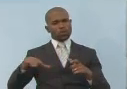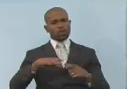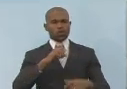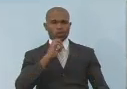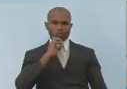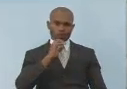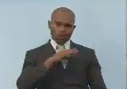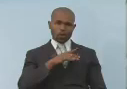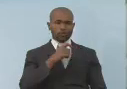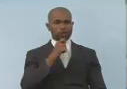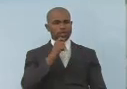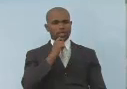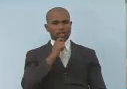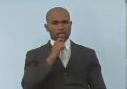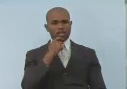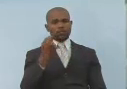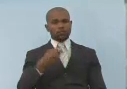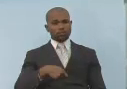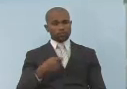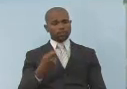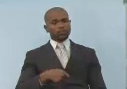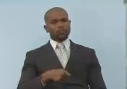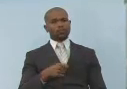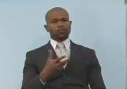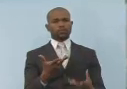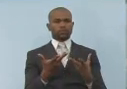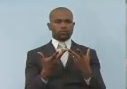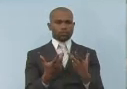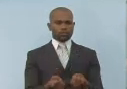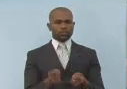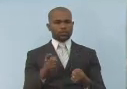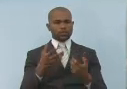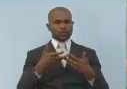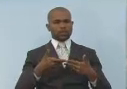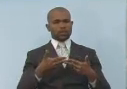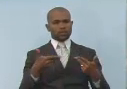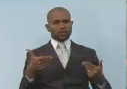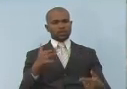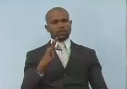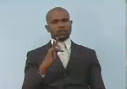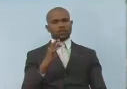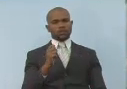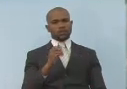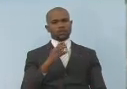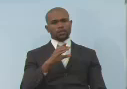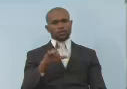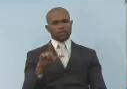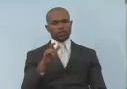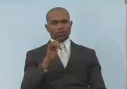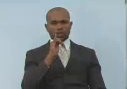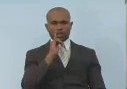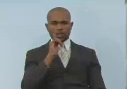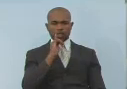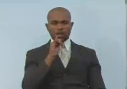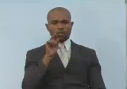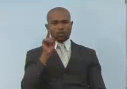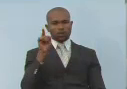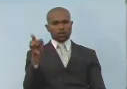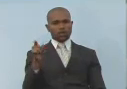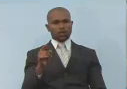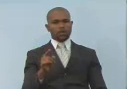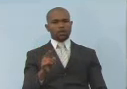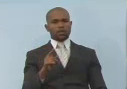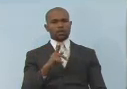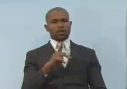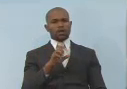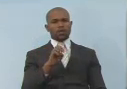né, tem que ser contemplado com esse equipamento do Fácil. Por exemplo, ali, Ponte Alta